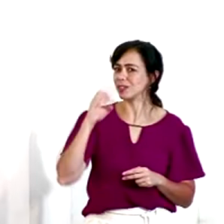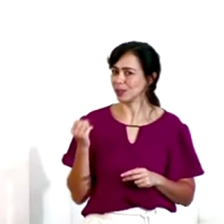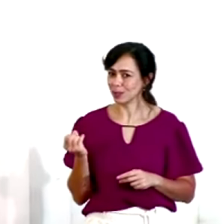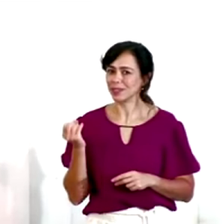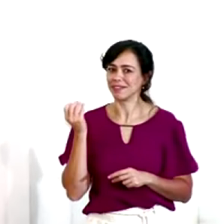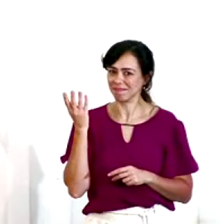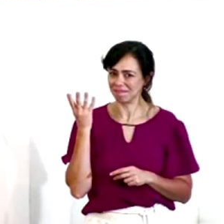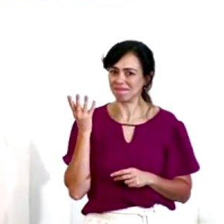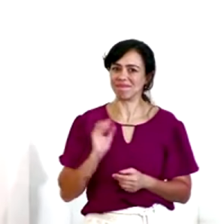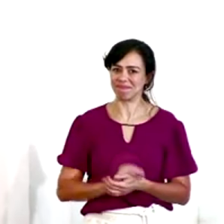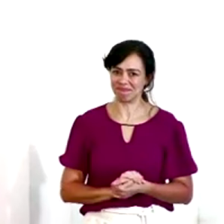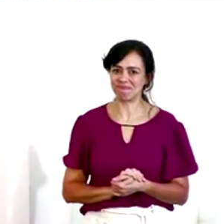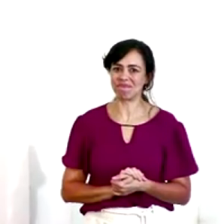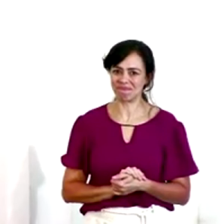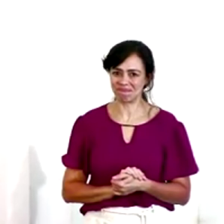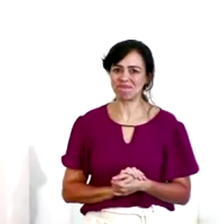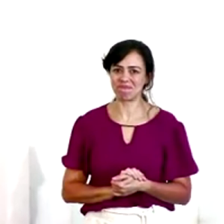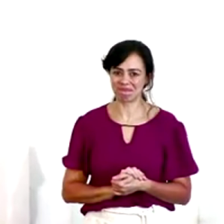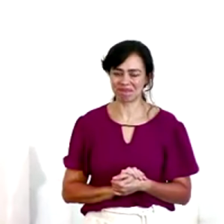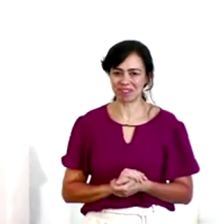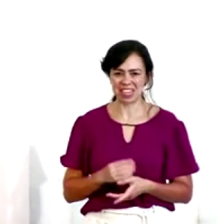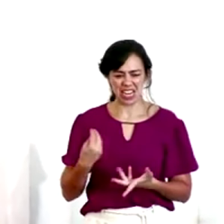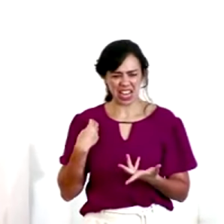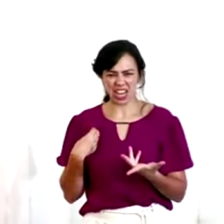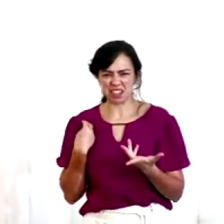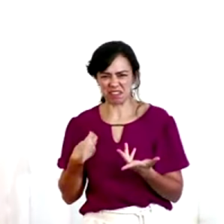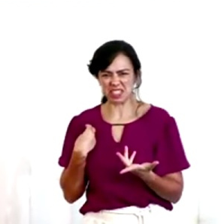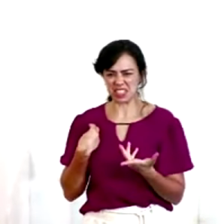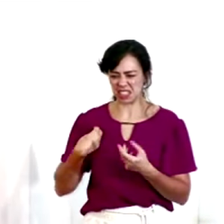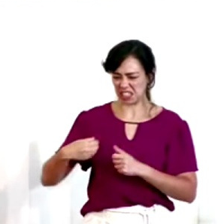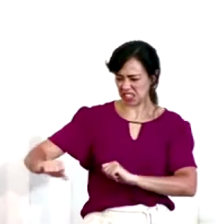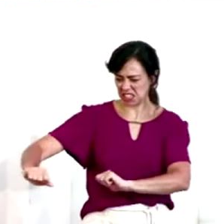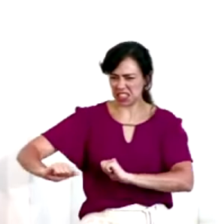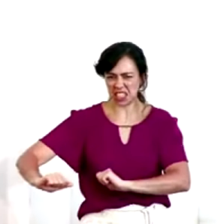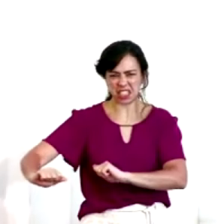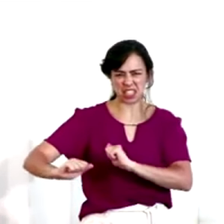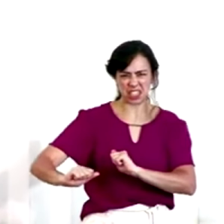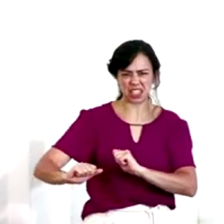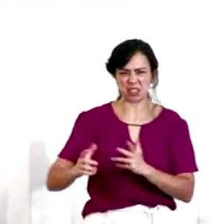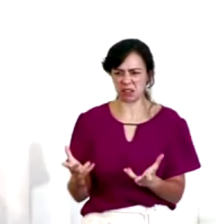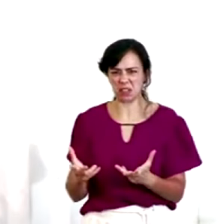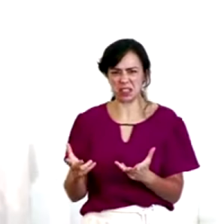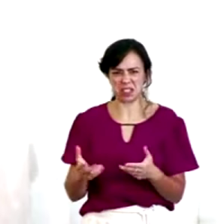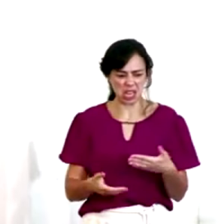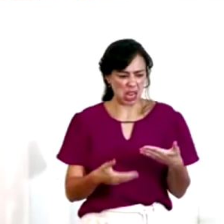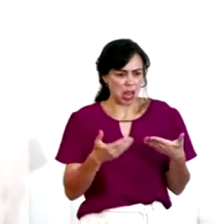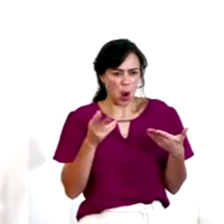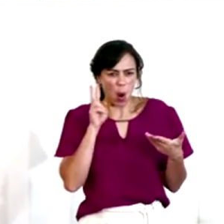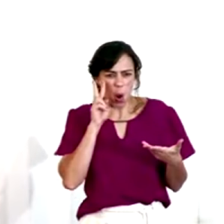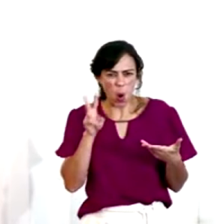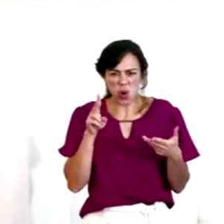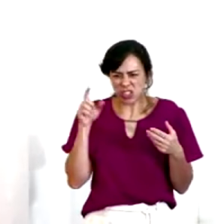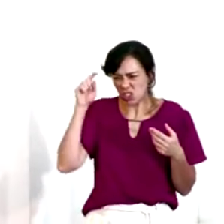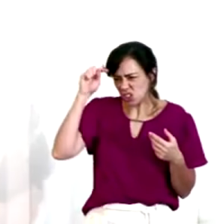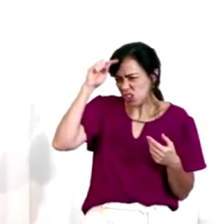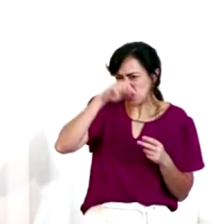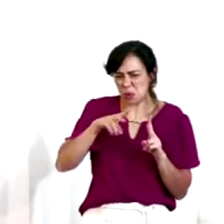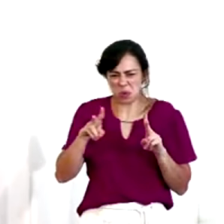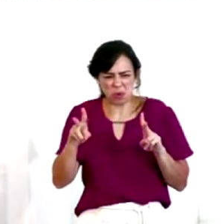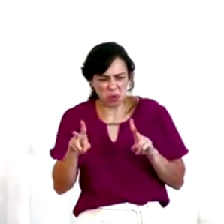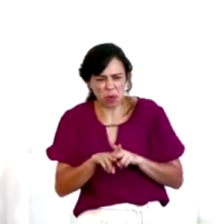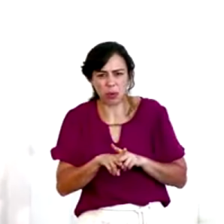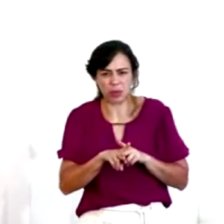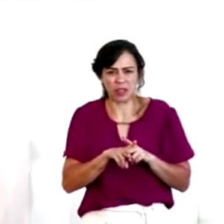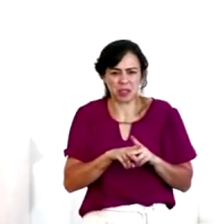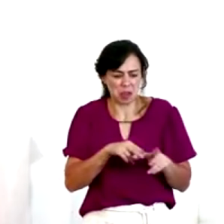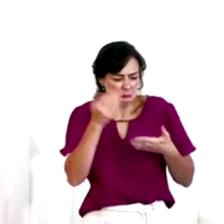a realidade da vida, as tentações, as provações